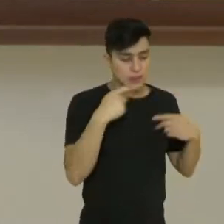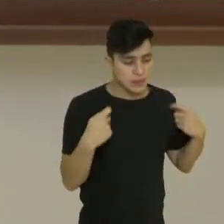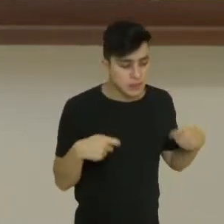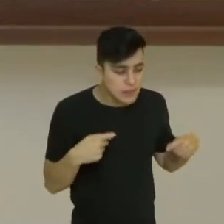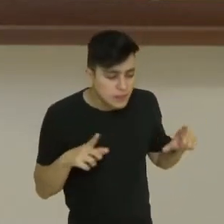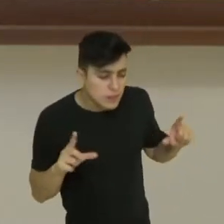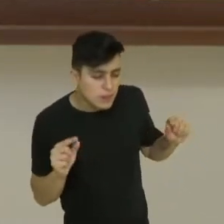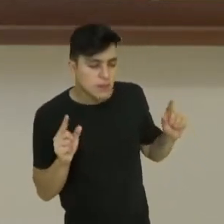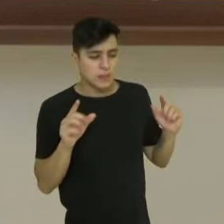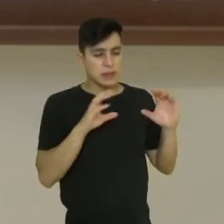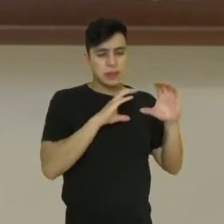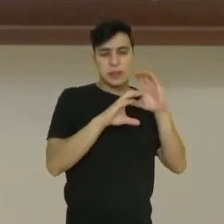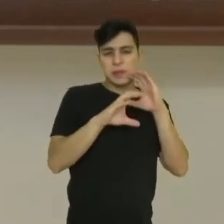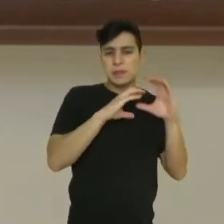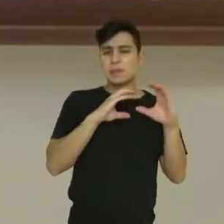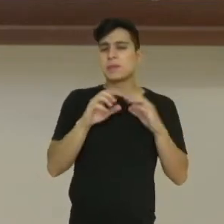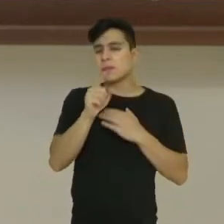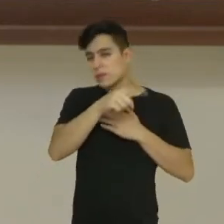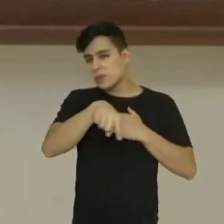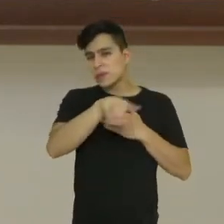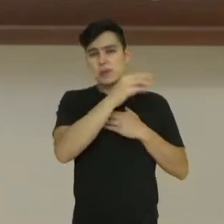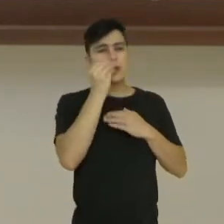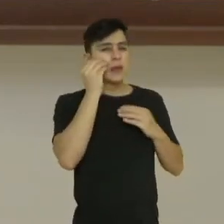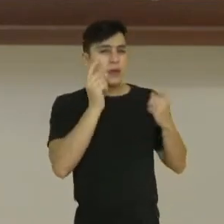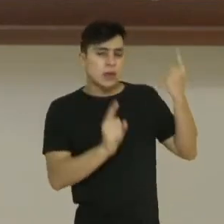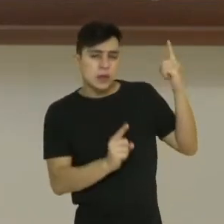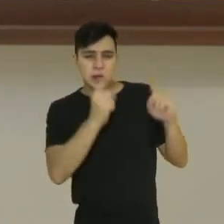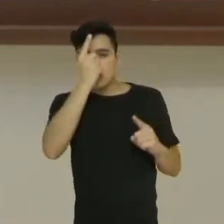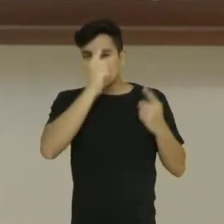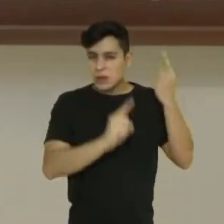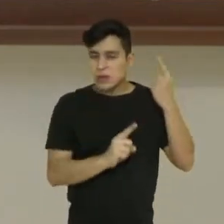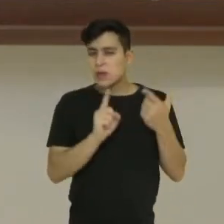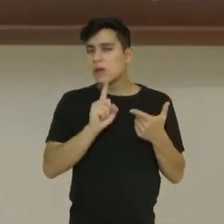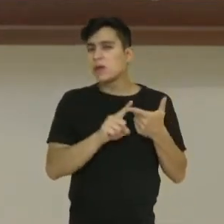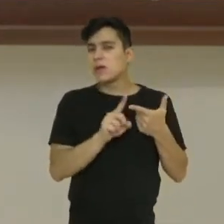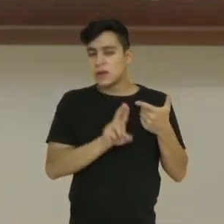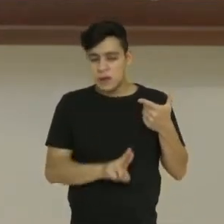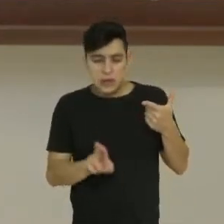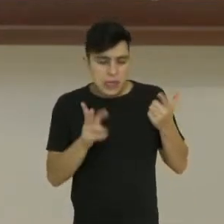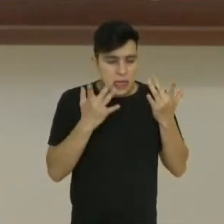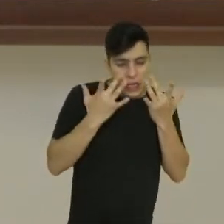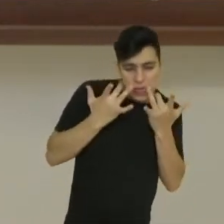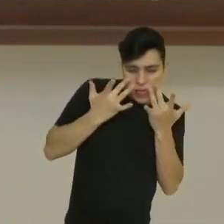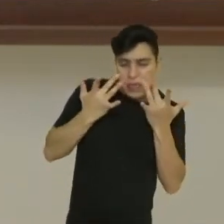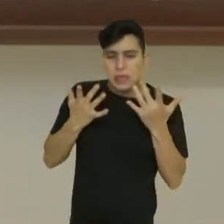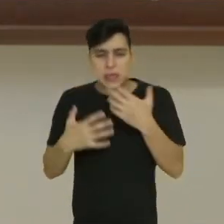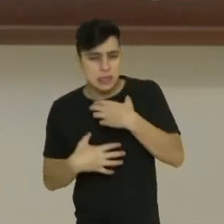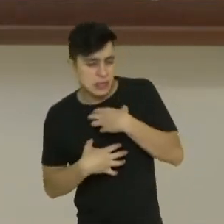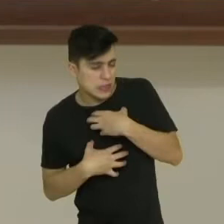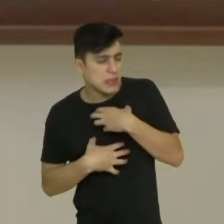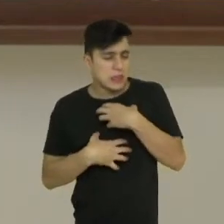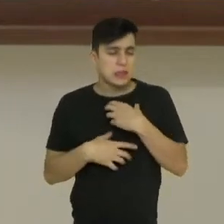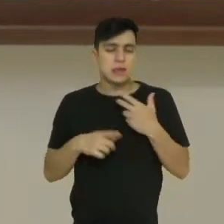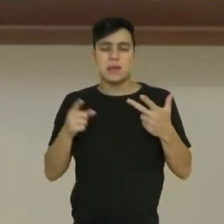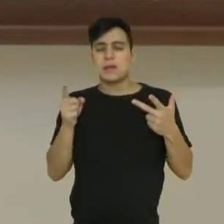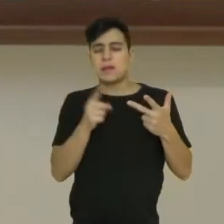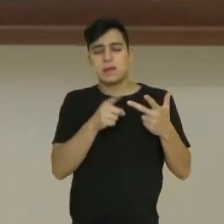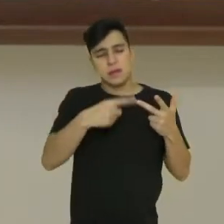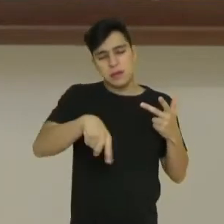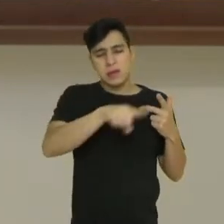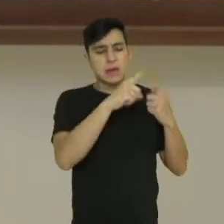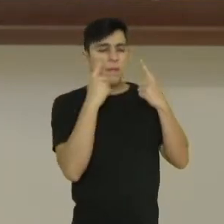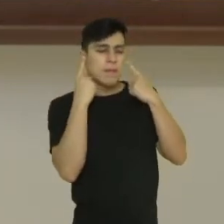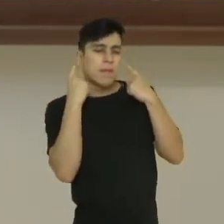que, para se comunicar, eles vão ter que fazer gestual, vão utilizar um pouco de teatro, por que não falar dessa forma, e vão ter que fazer